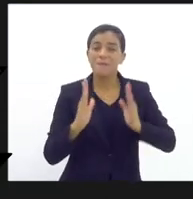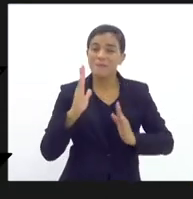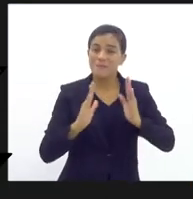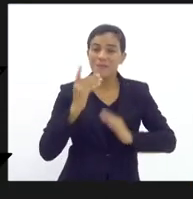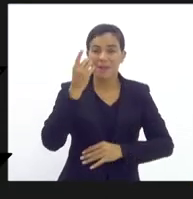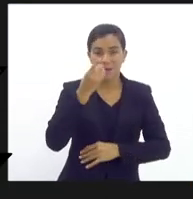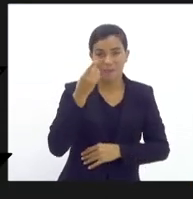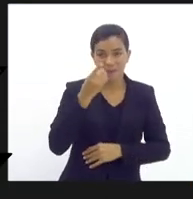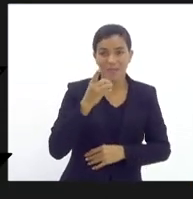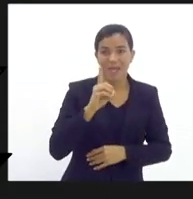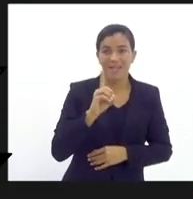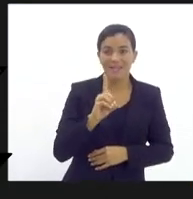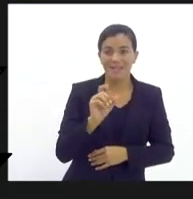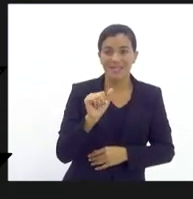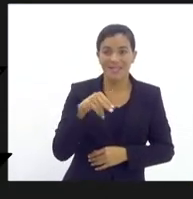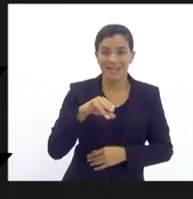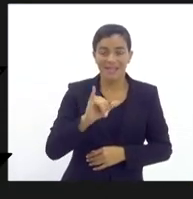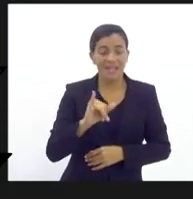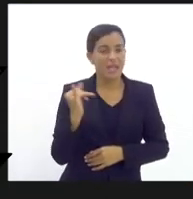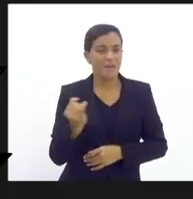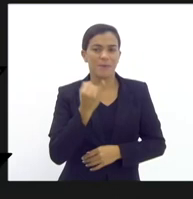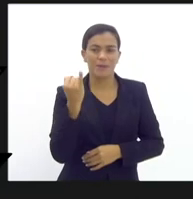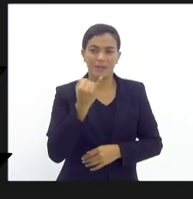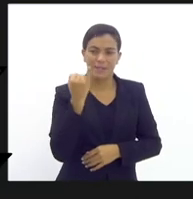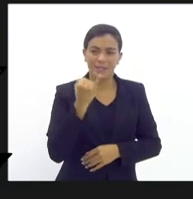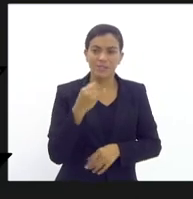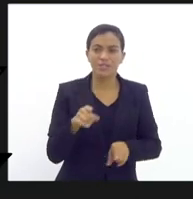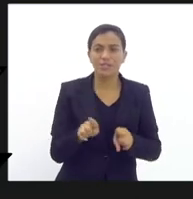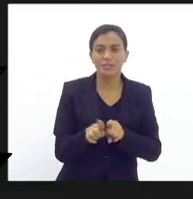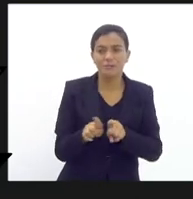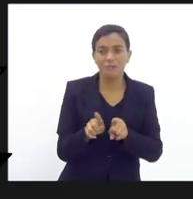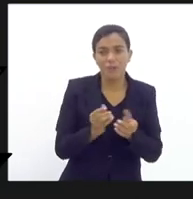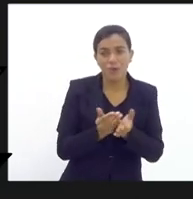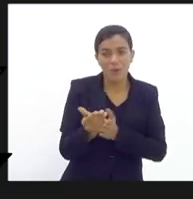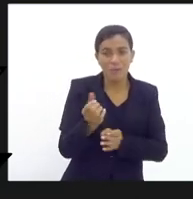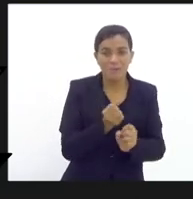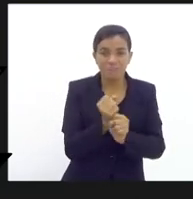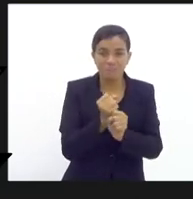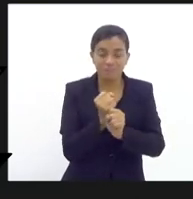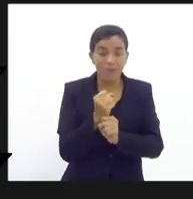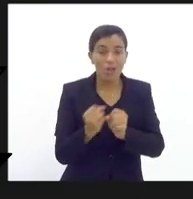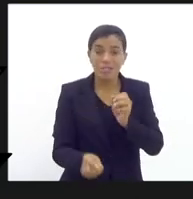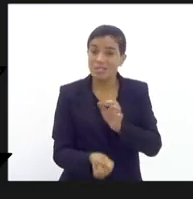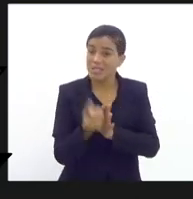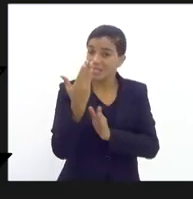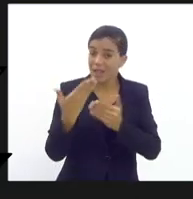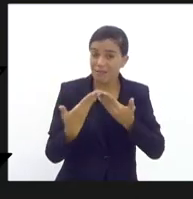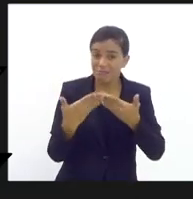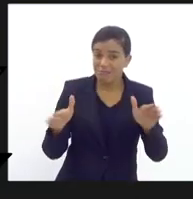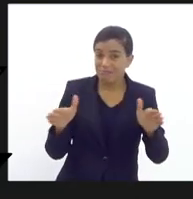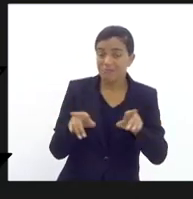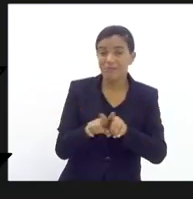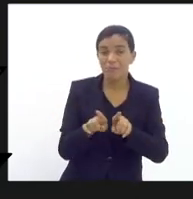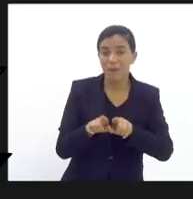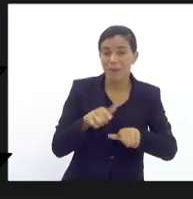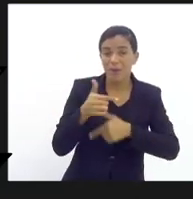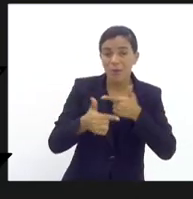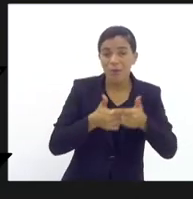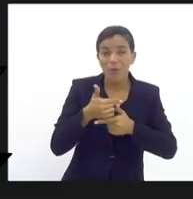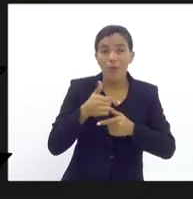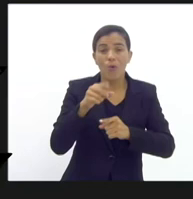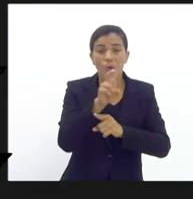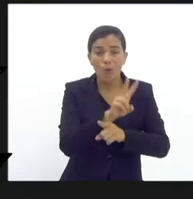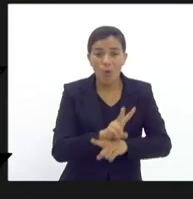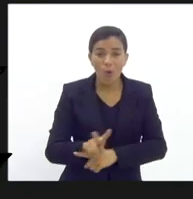a nível nacional que eu acredito que seja muito importante já no começo do ano a gente inaugurou e efetivou o Observatório